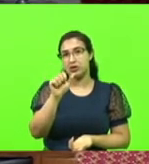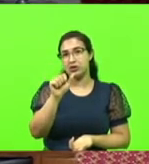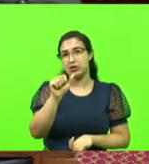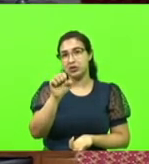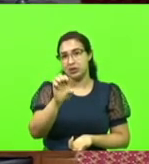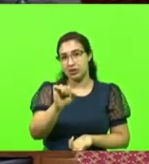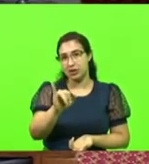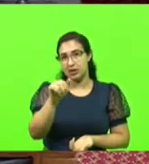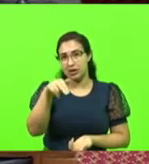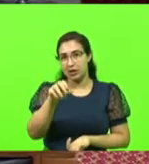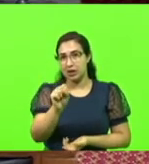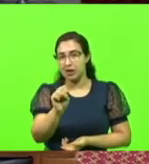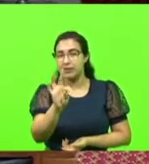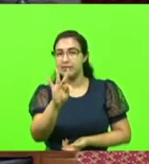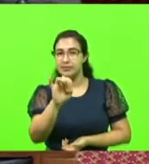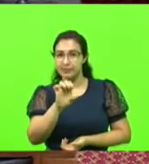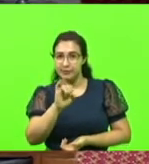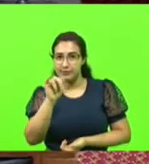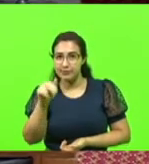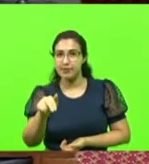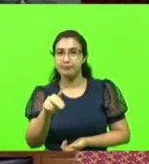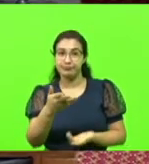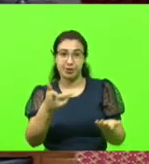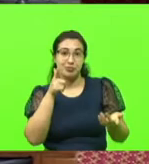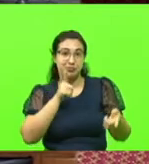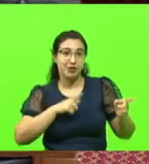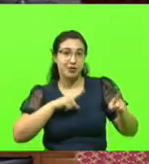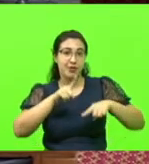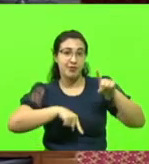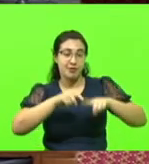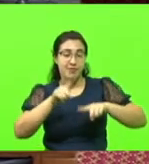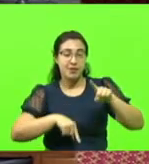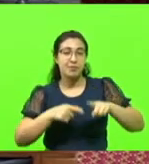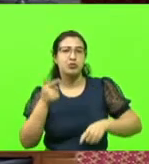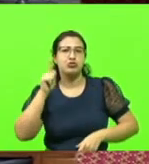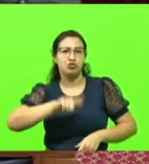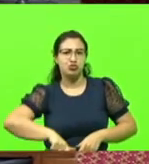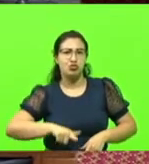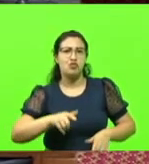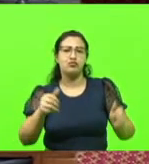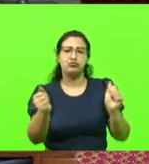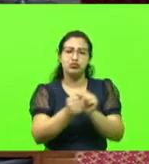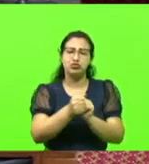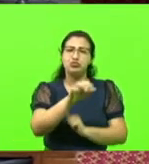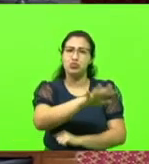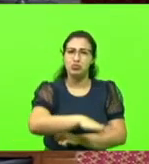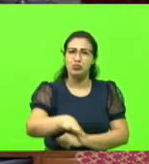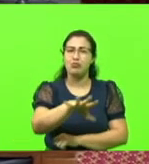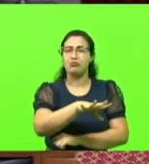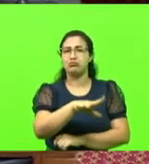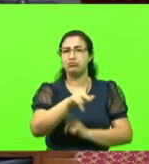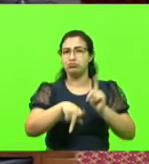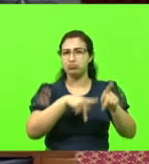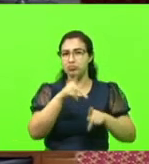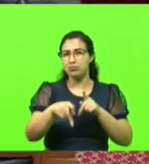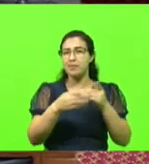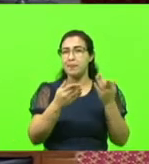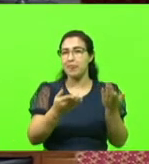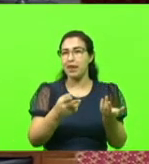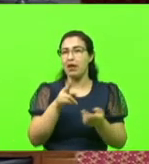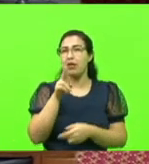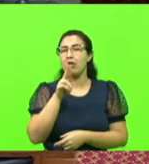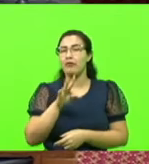UNIARP. Mais uma vez envolvida com a comunidade, a universidade utilizará o antigo